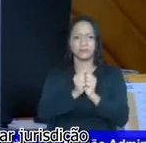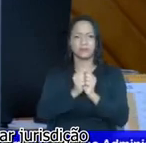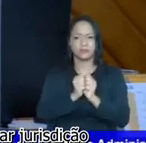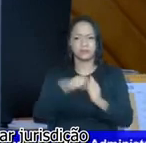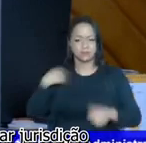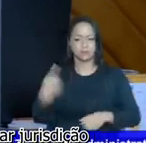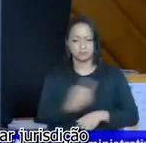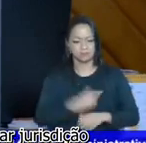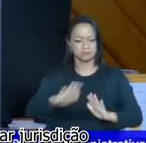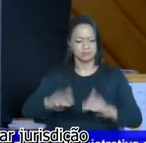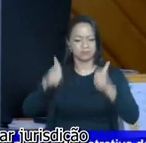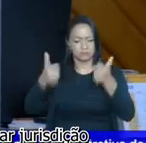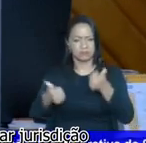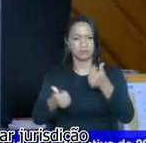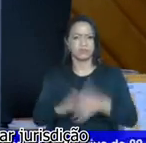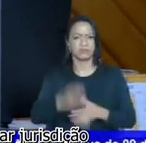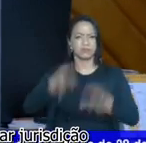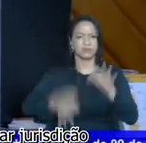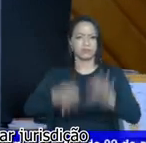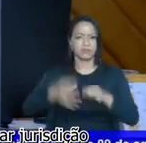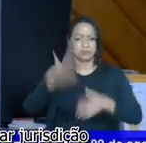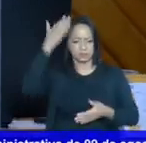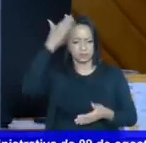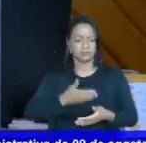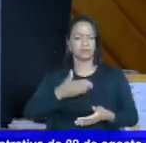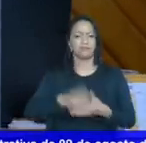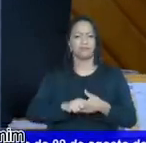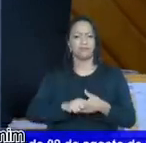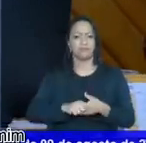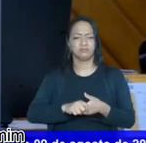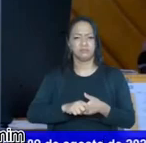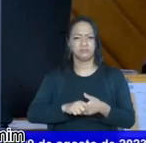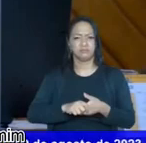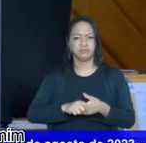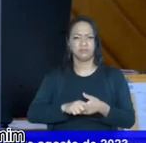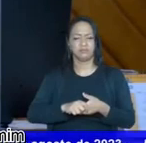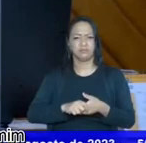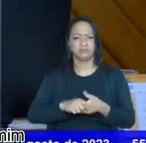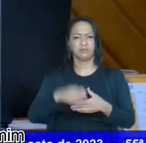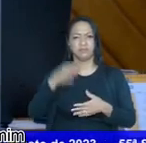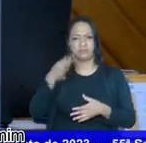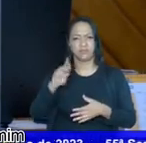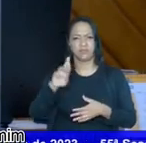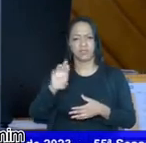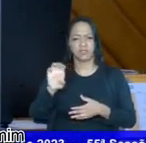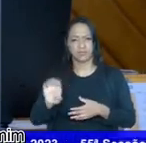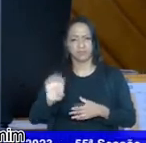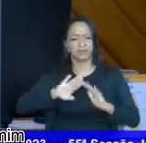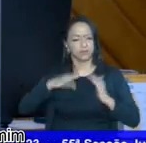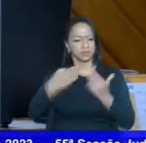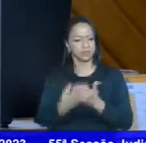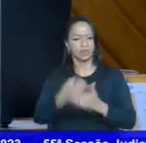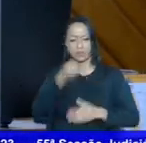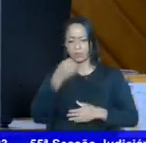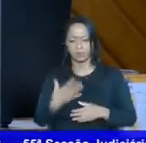a gente melhora a forma de julgar, de prestar a jurisdição. E o TRE sempre foi uma escola muito